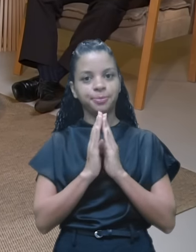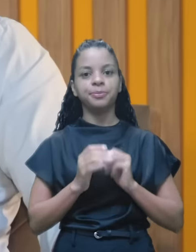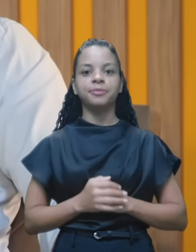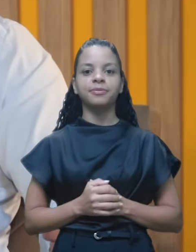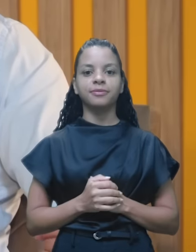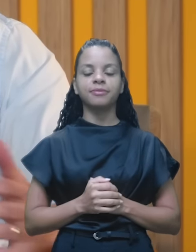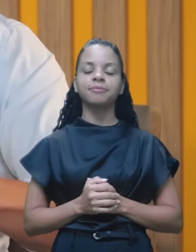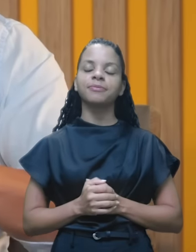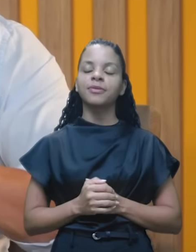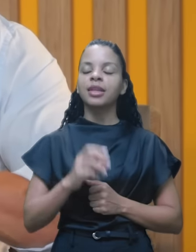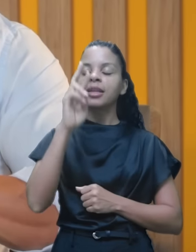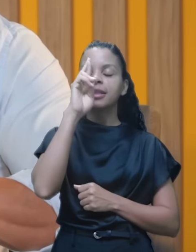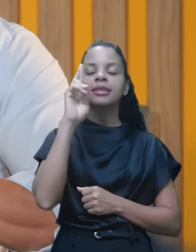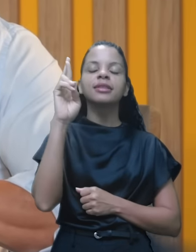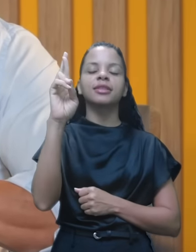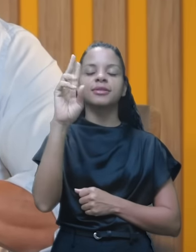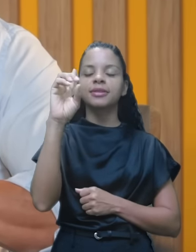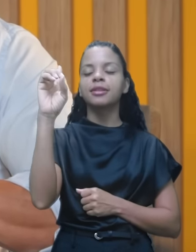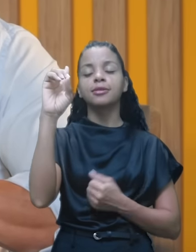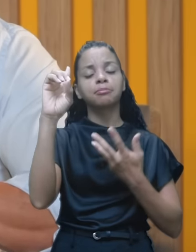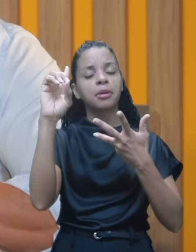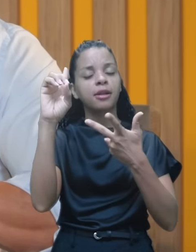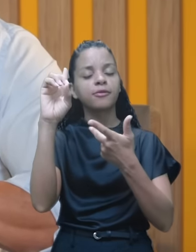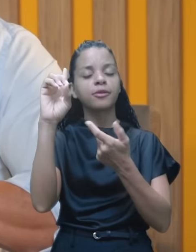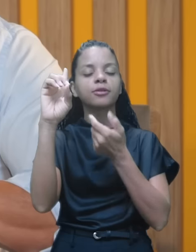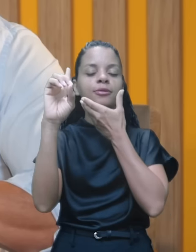e vamos orar? Oremos. Senhor Deus,